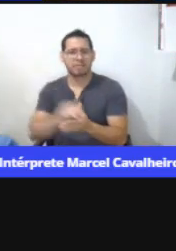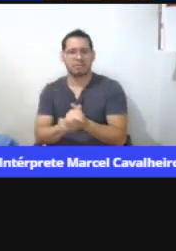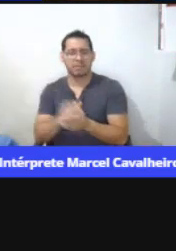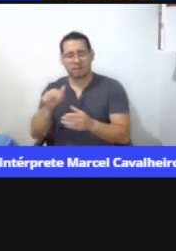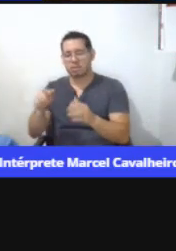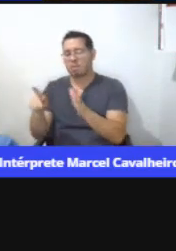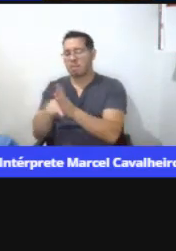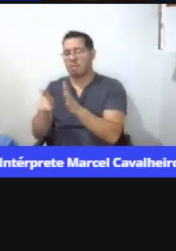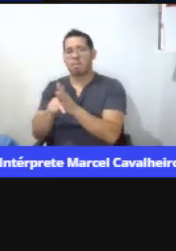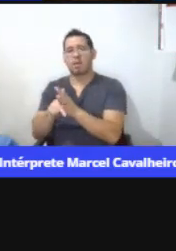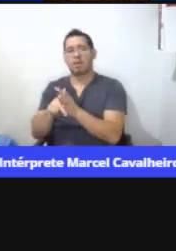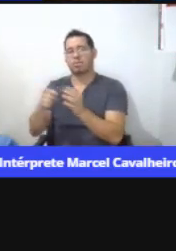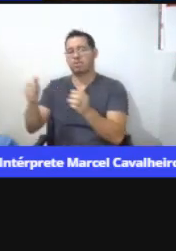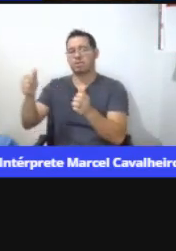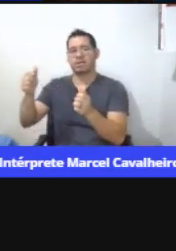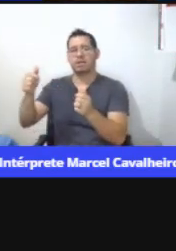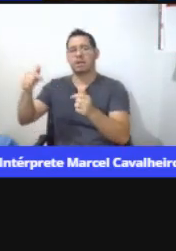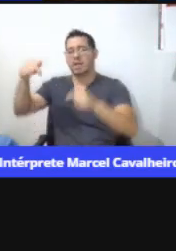Próximo.